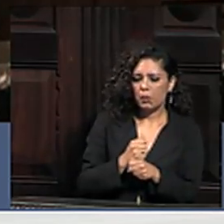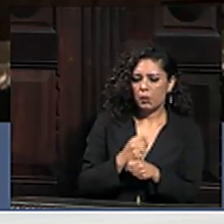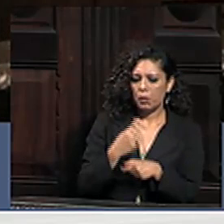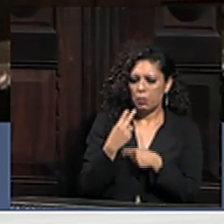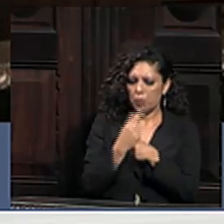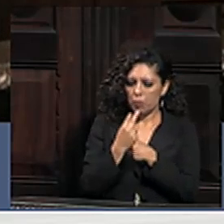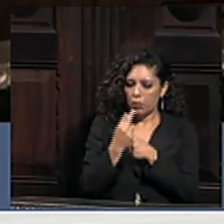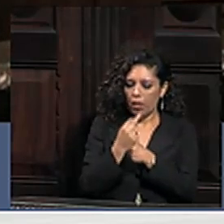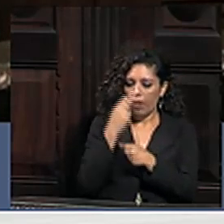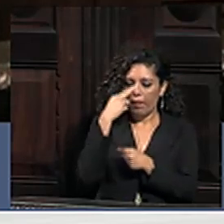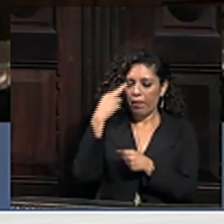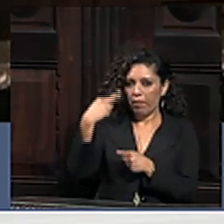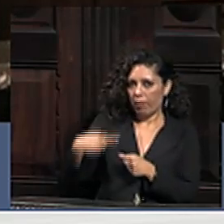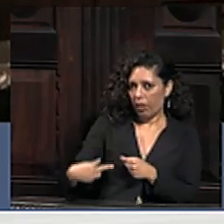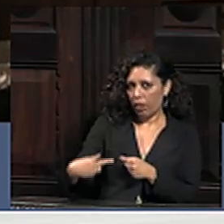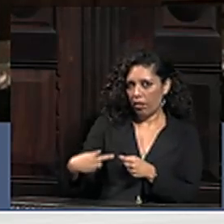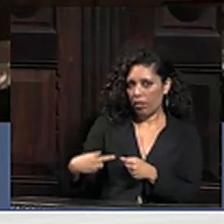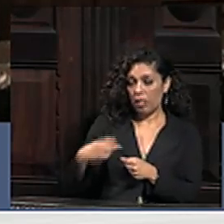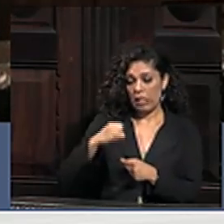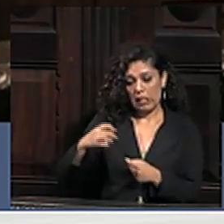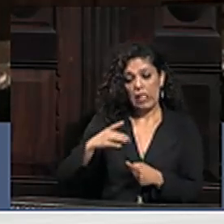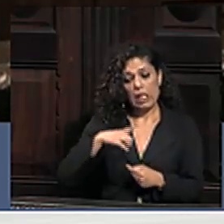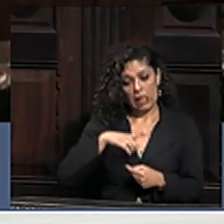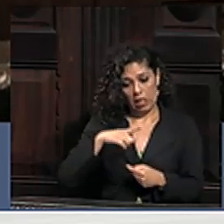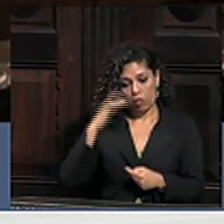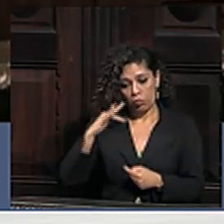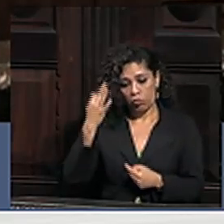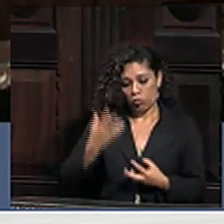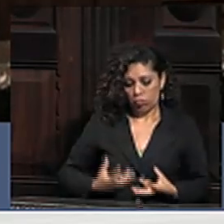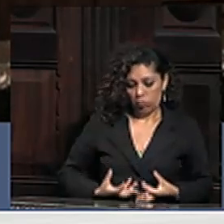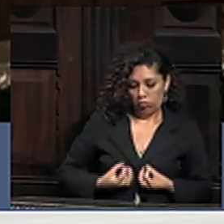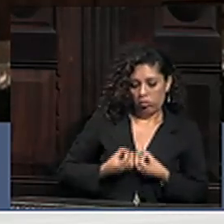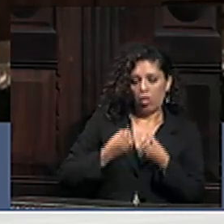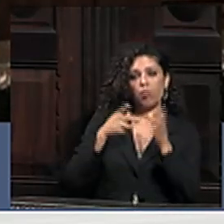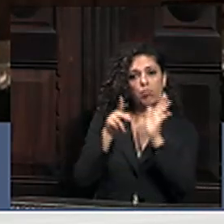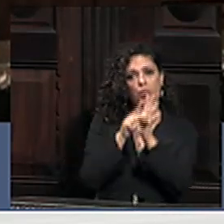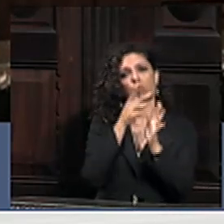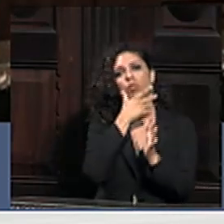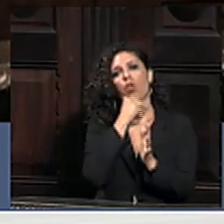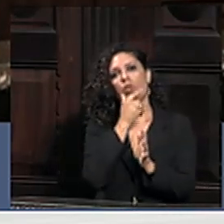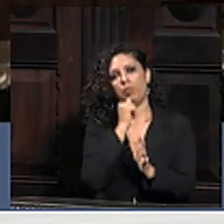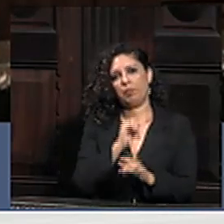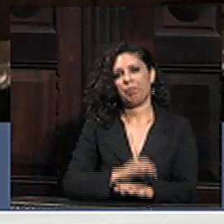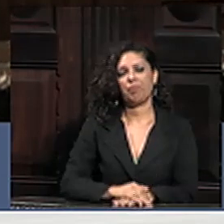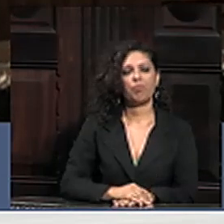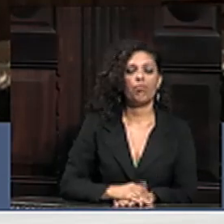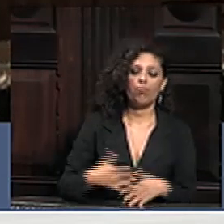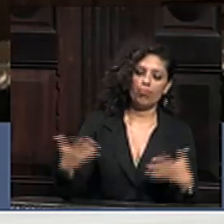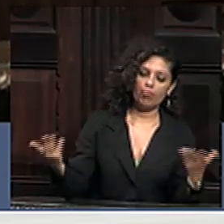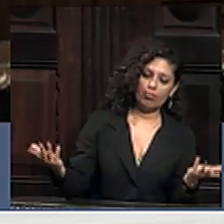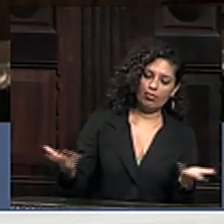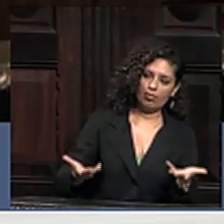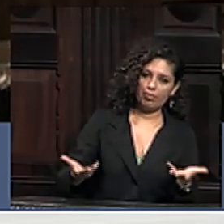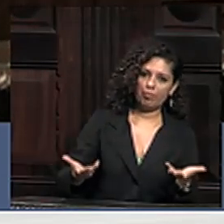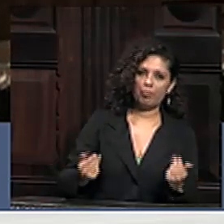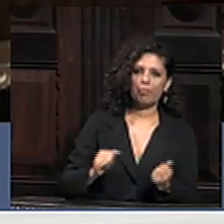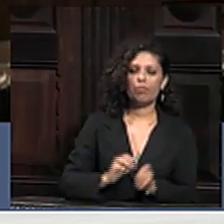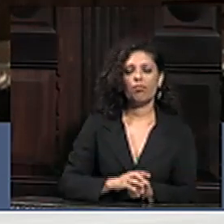prevenção ao câncer de próstata. Dito isso, vamos agora